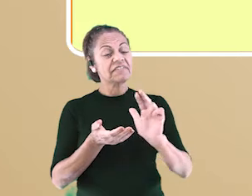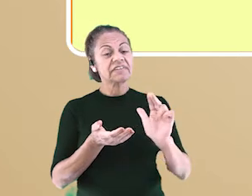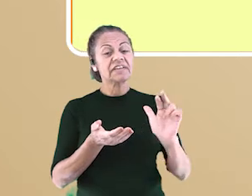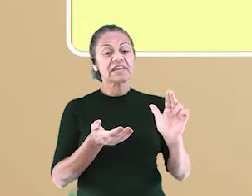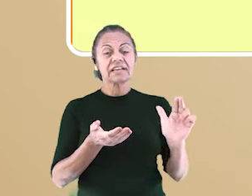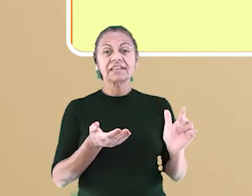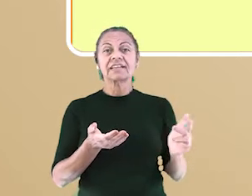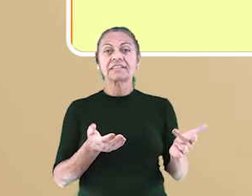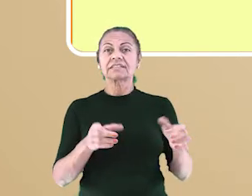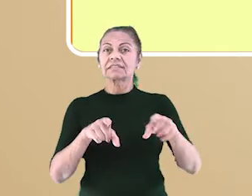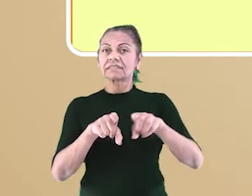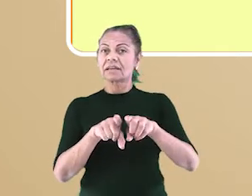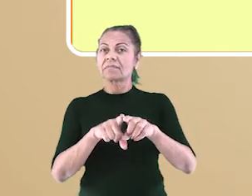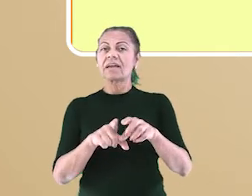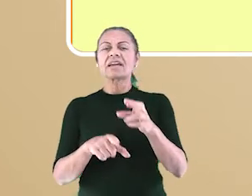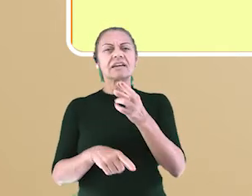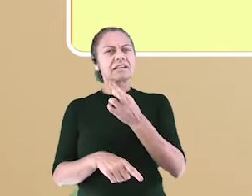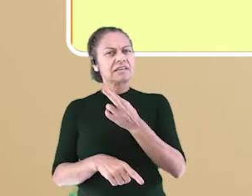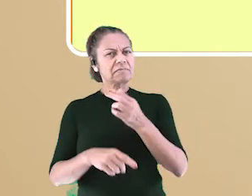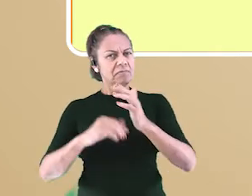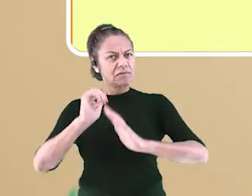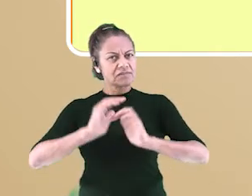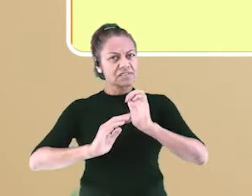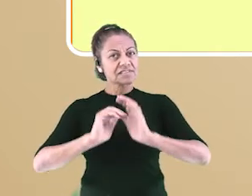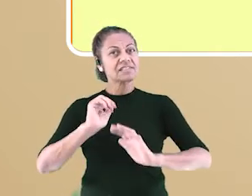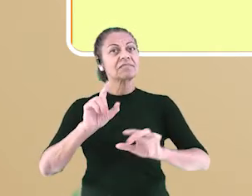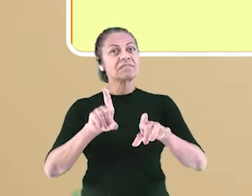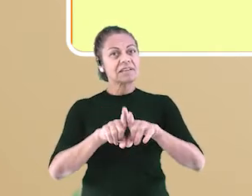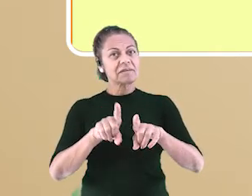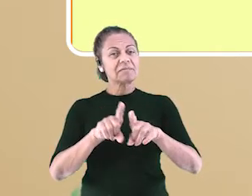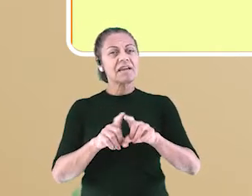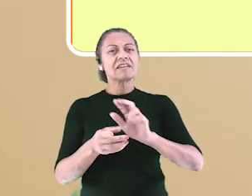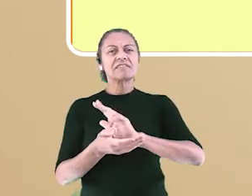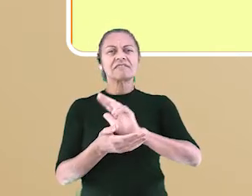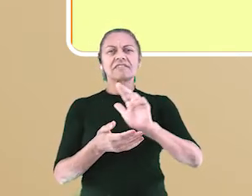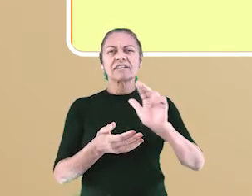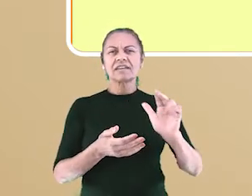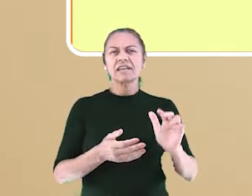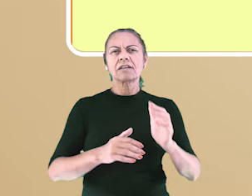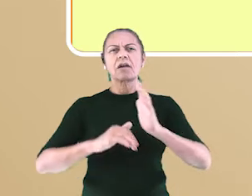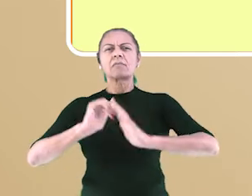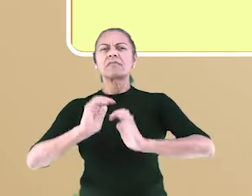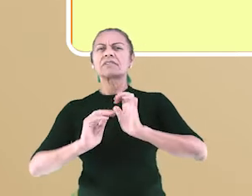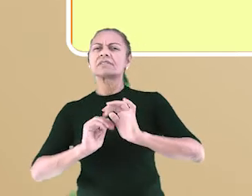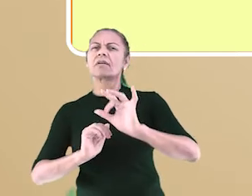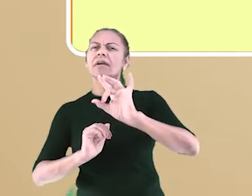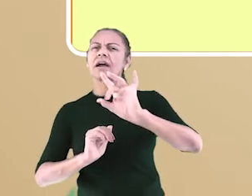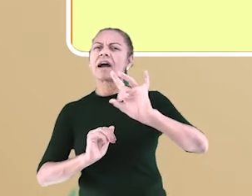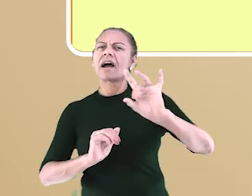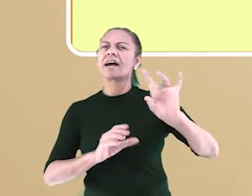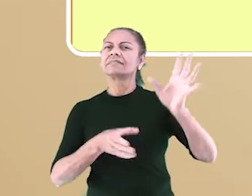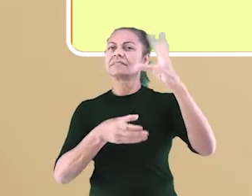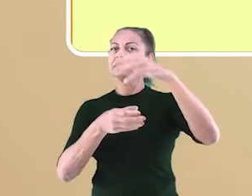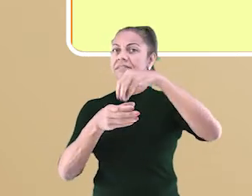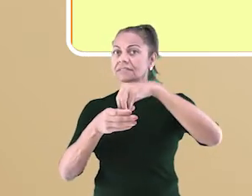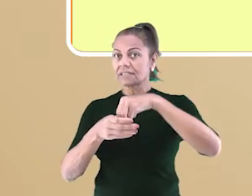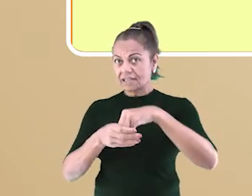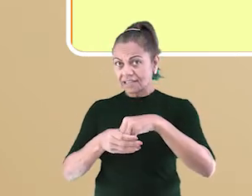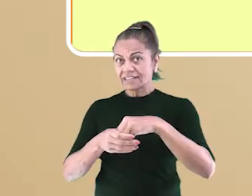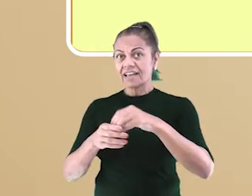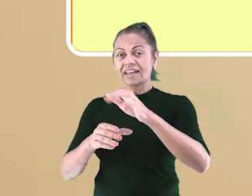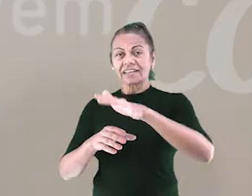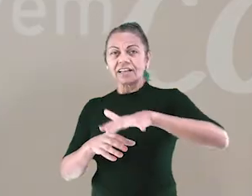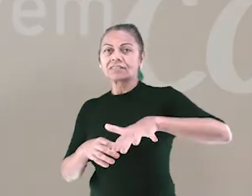seja, existem diversas profissões diferentes. E cada profissão cumpre um papel diferente em nossa